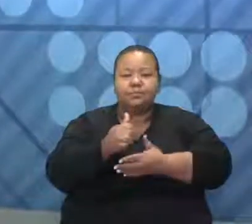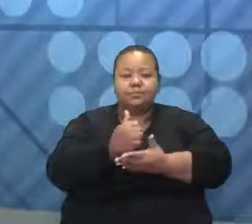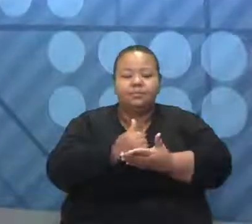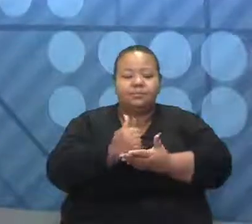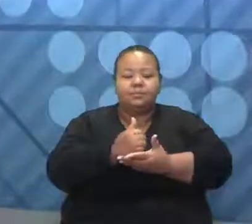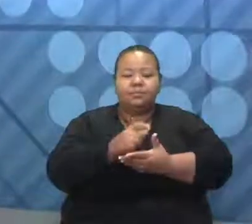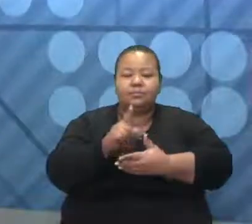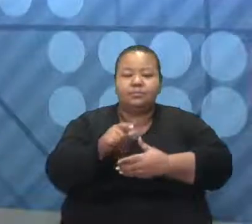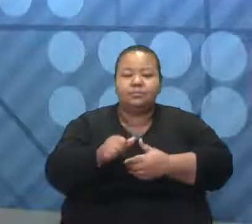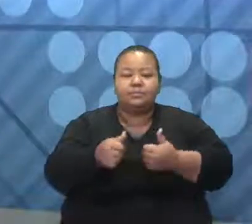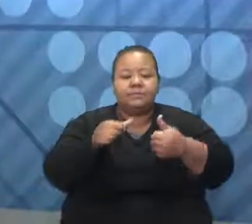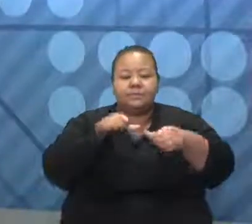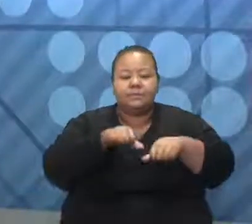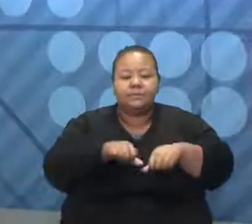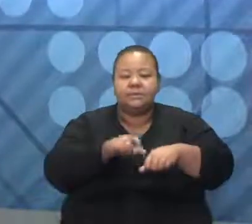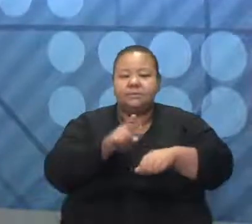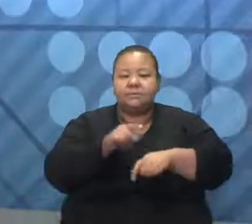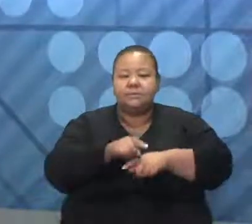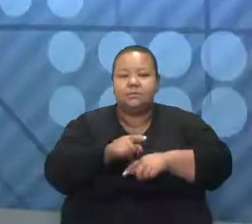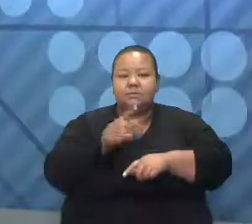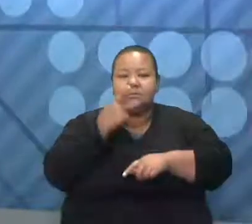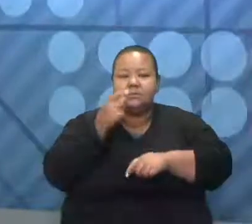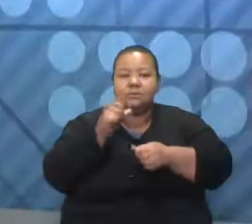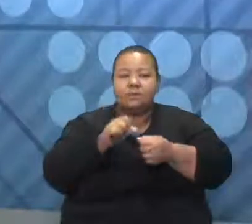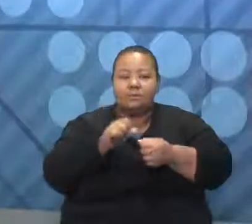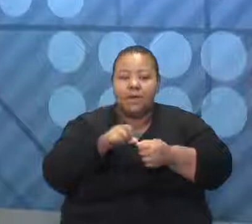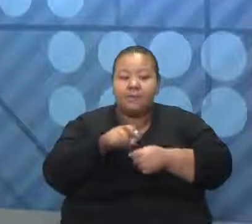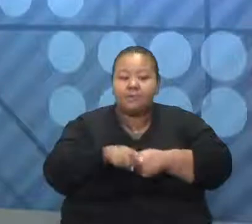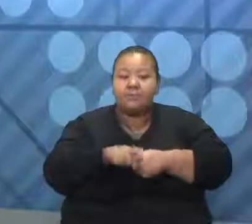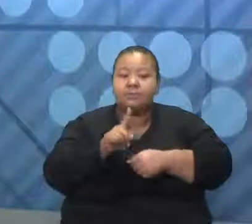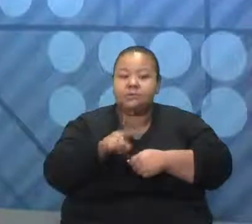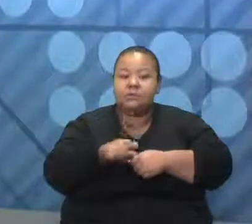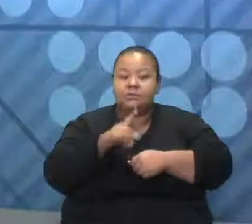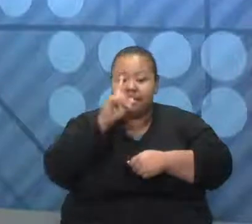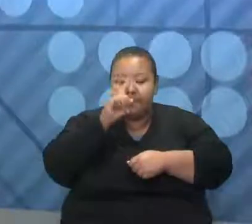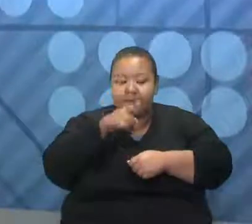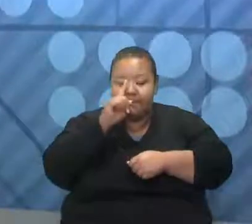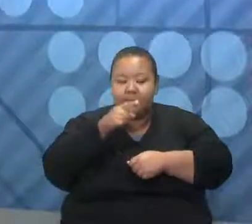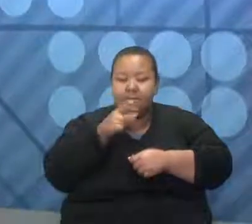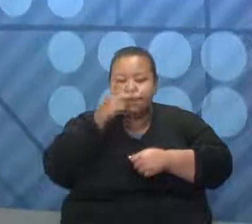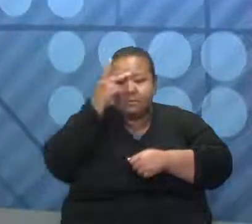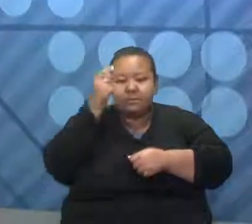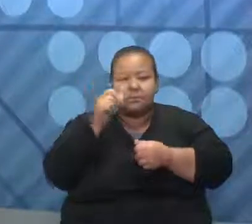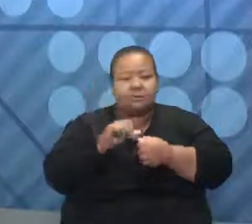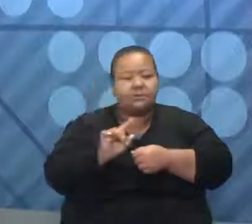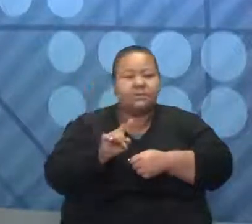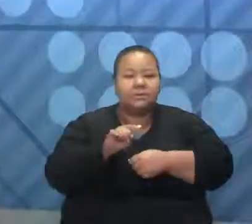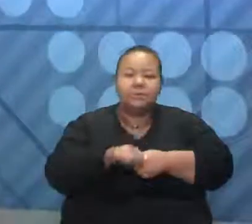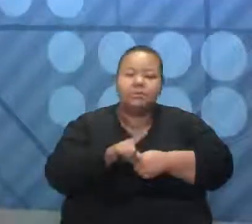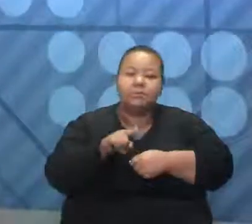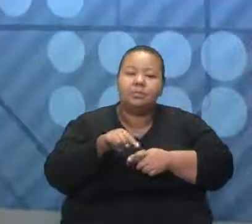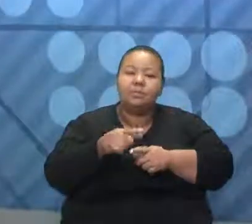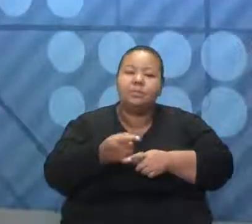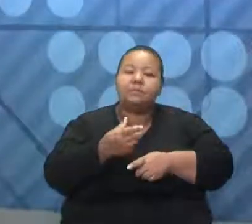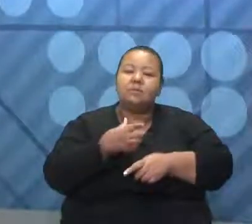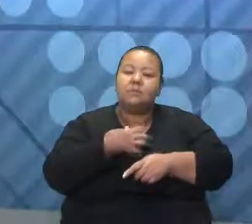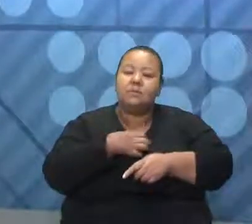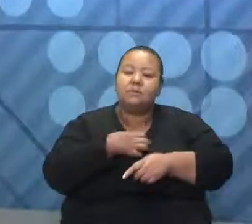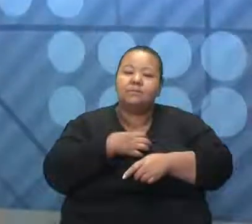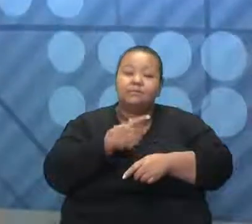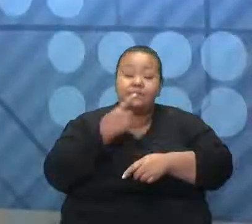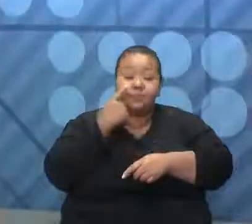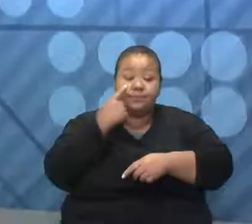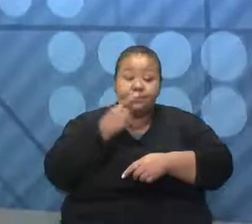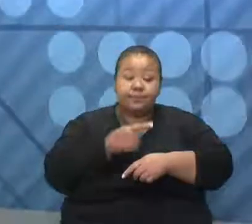sentido negativo, no sentido pejorativo. Olha, faz aí que você está mandando a pessoa fazer. Mas no sentido de...